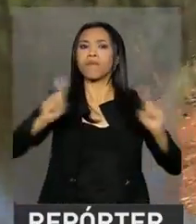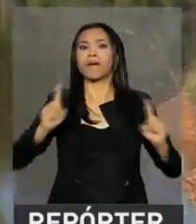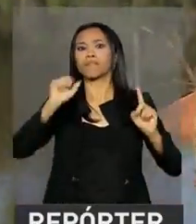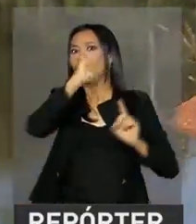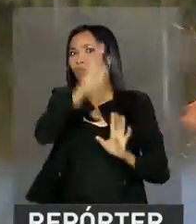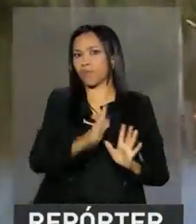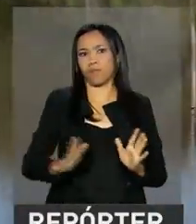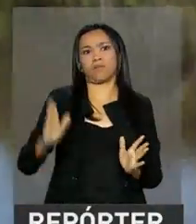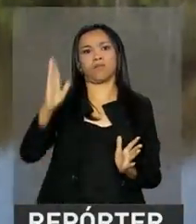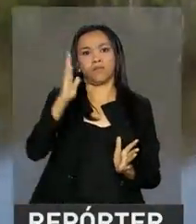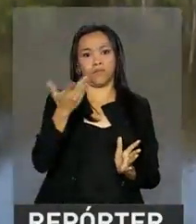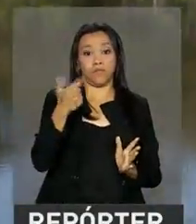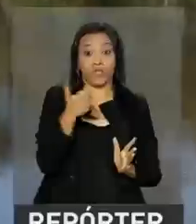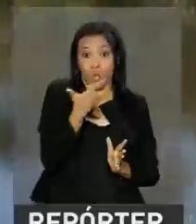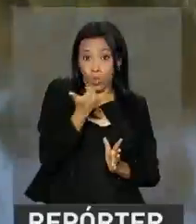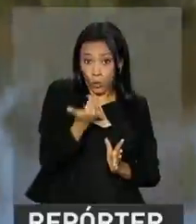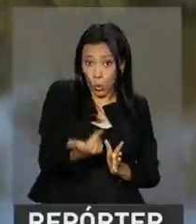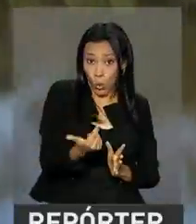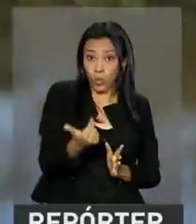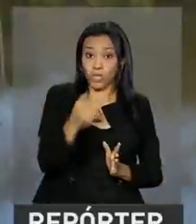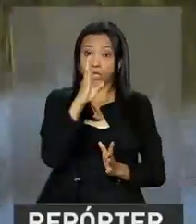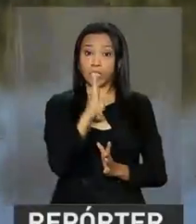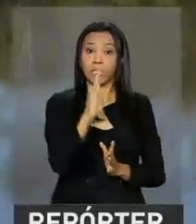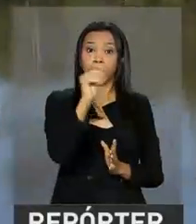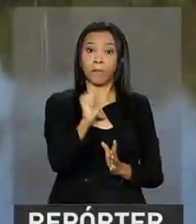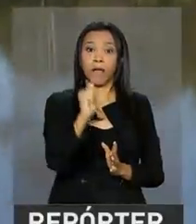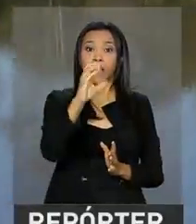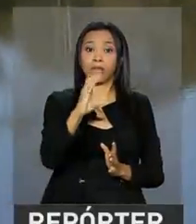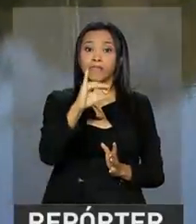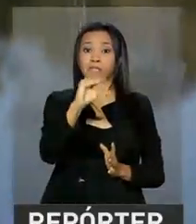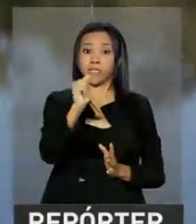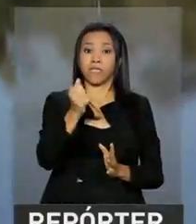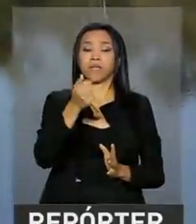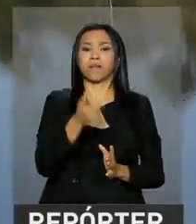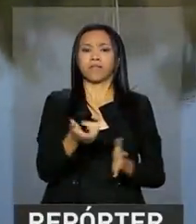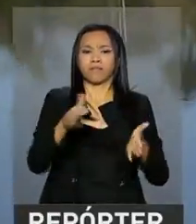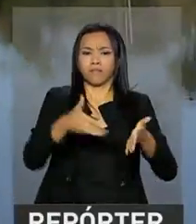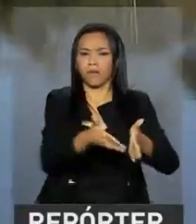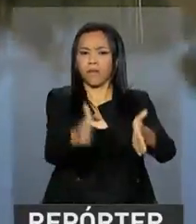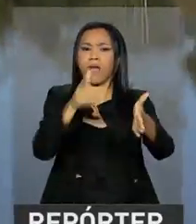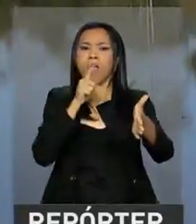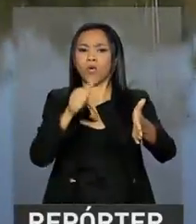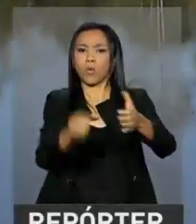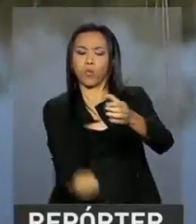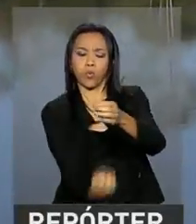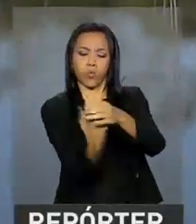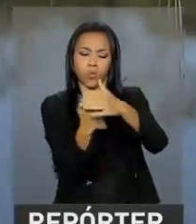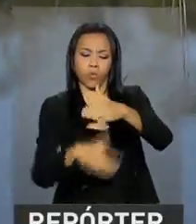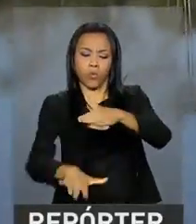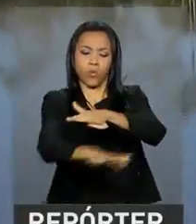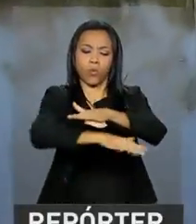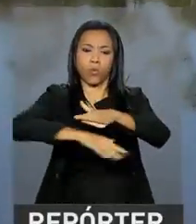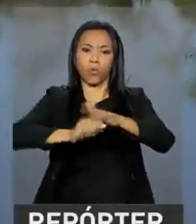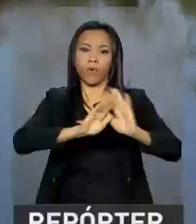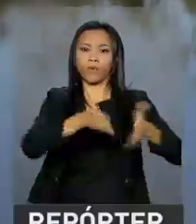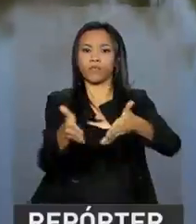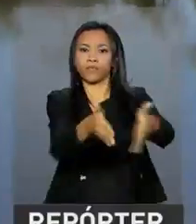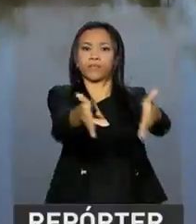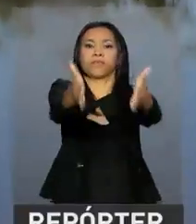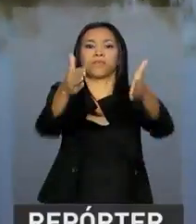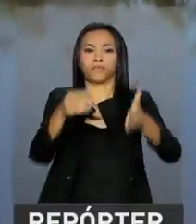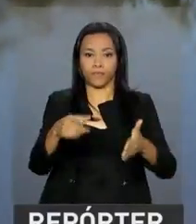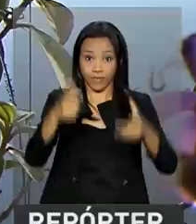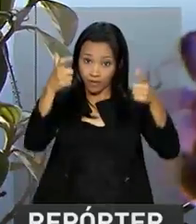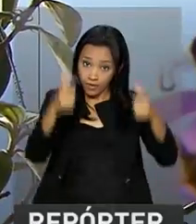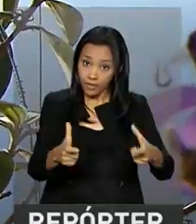país das 12 bacias hidrográficas existentes no Brasil oito tem nascentes ou leitos de Rios abrigadas